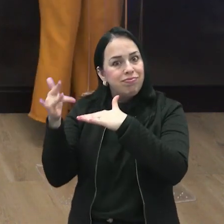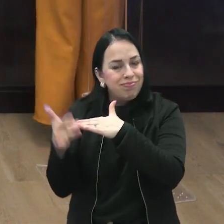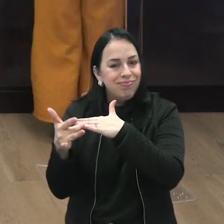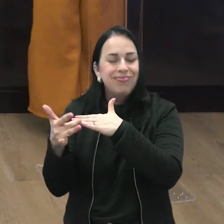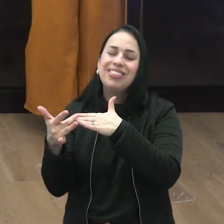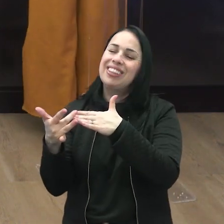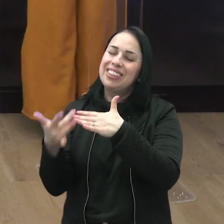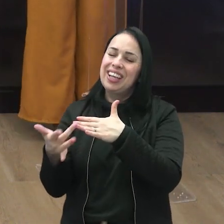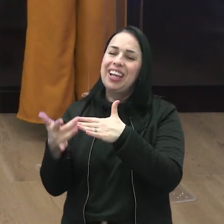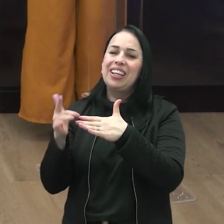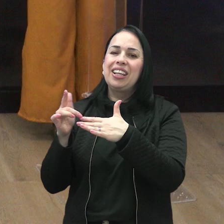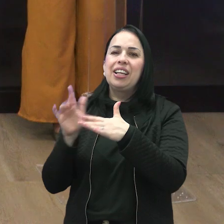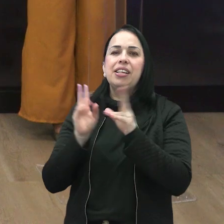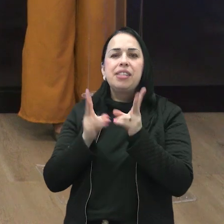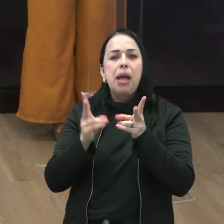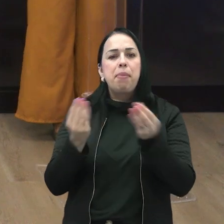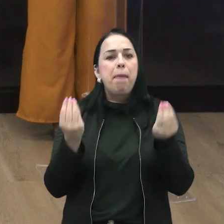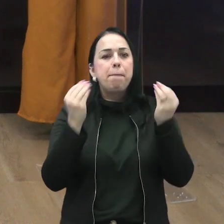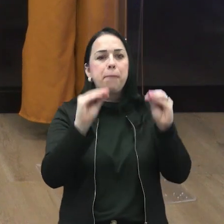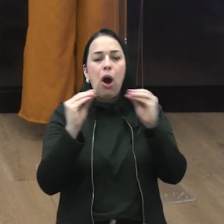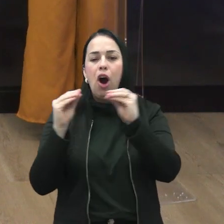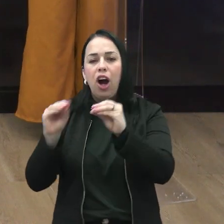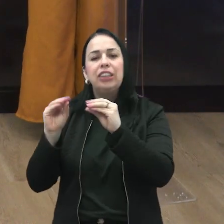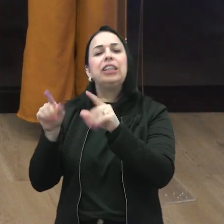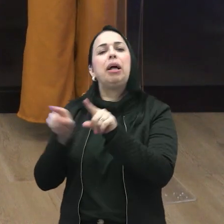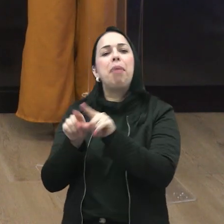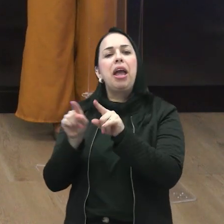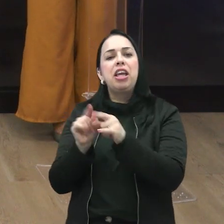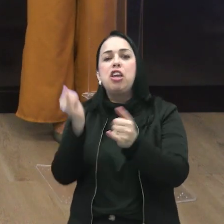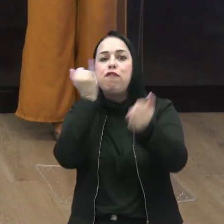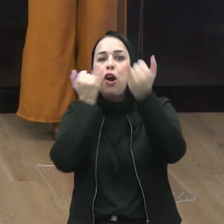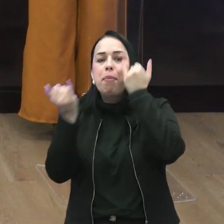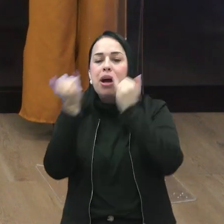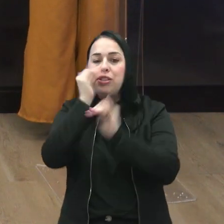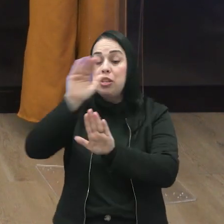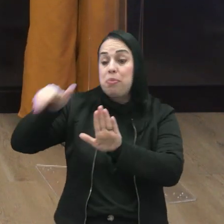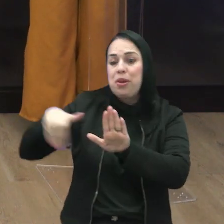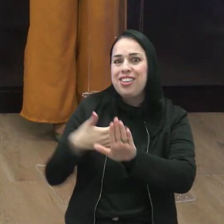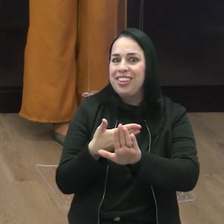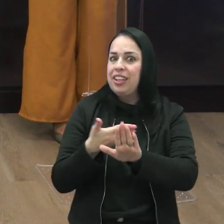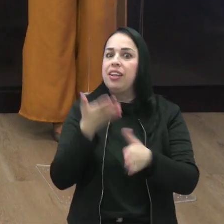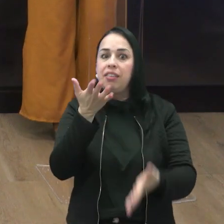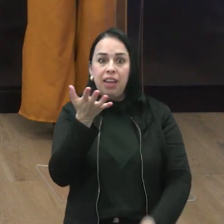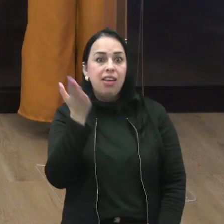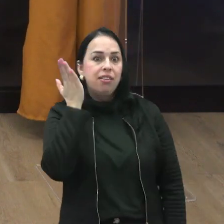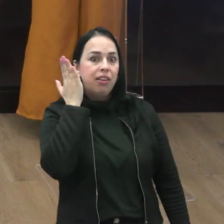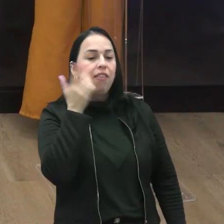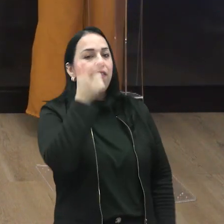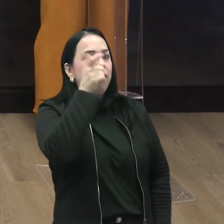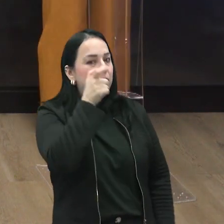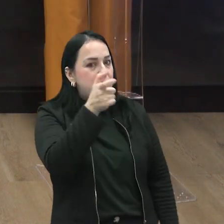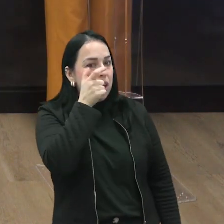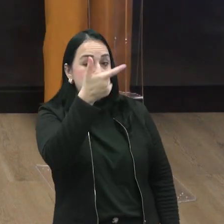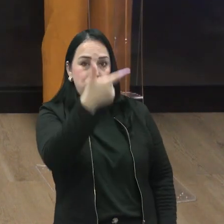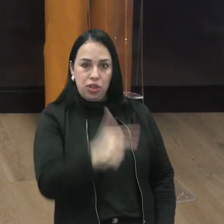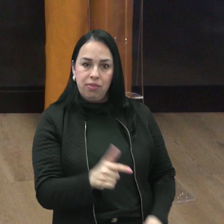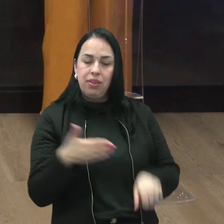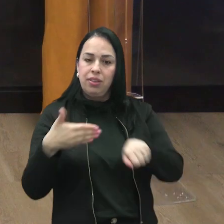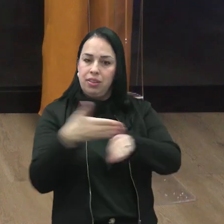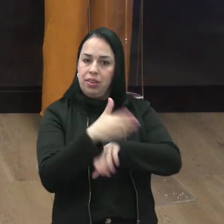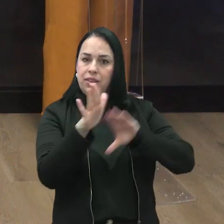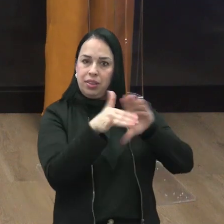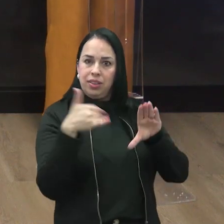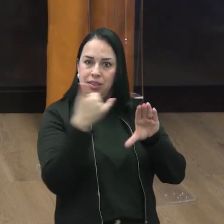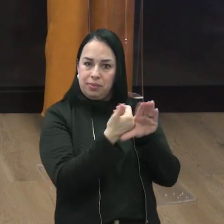redes sociais da TV Câmara, que a gente sempre publica bastidores e informações por lá. E se quiser rever as reportagens, é